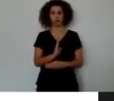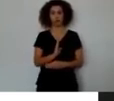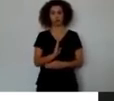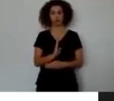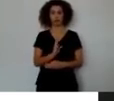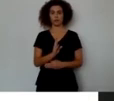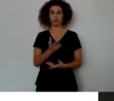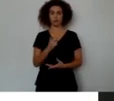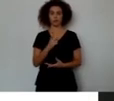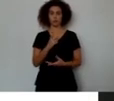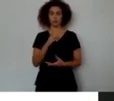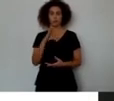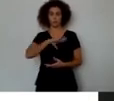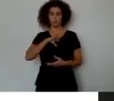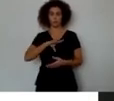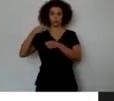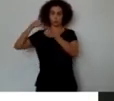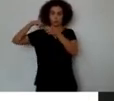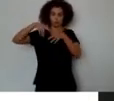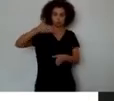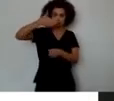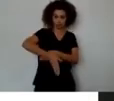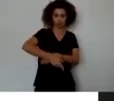aqui por Portugal.